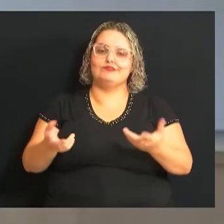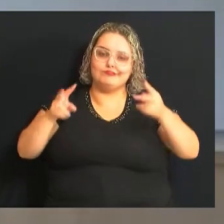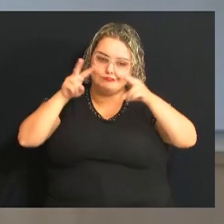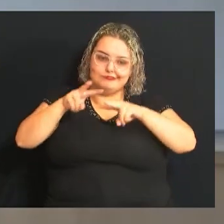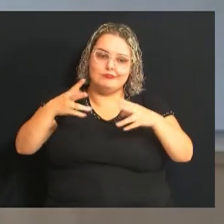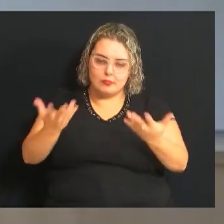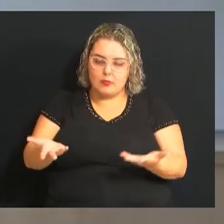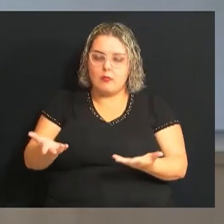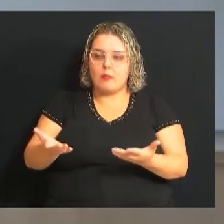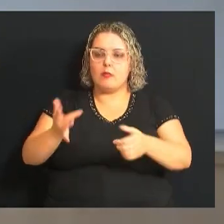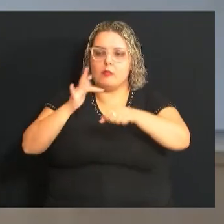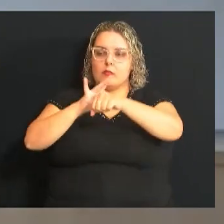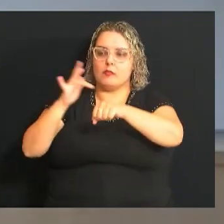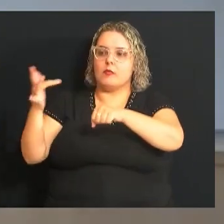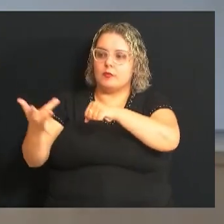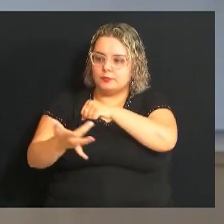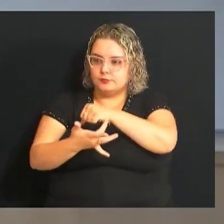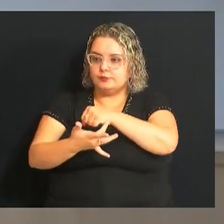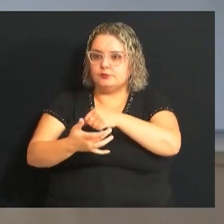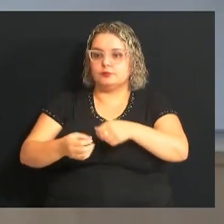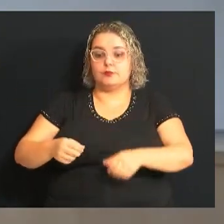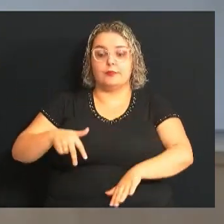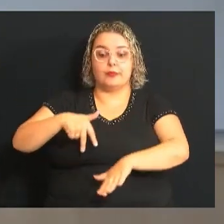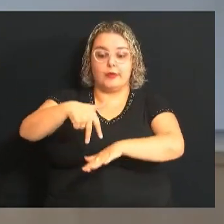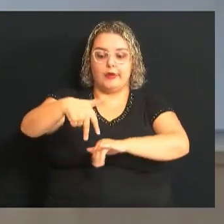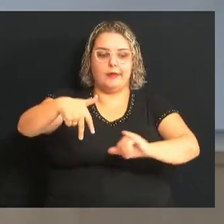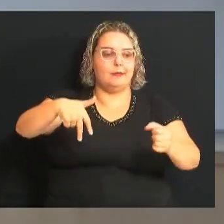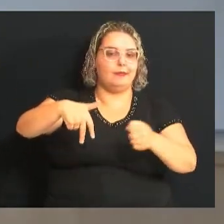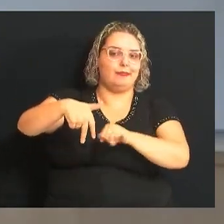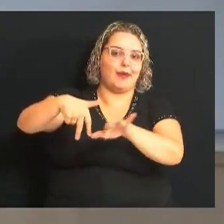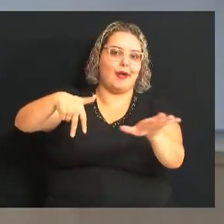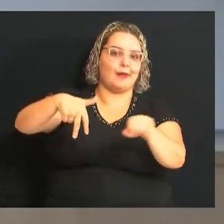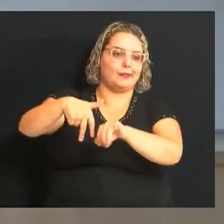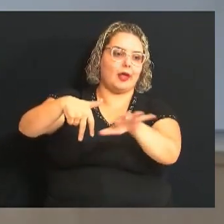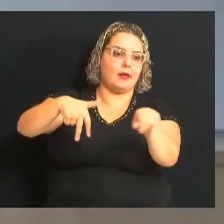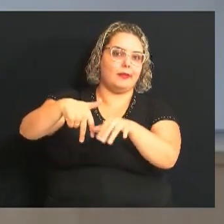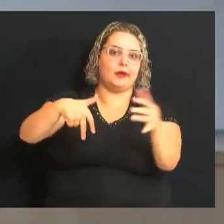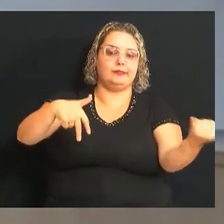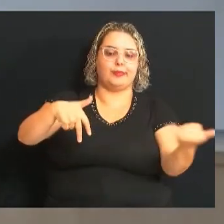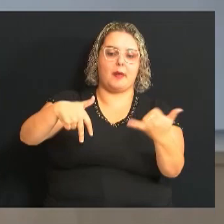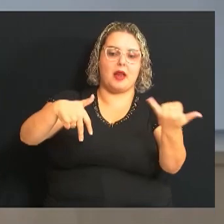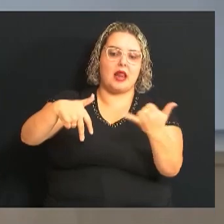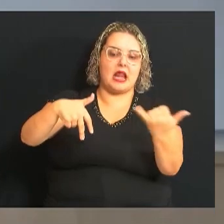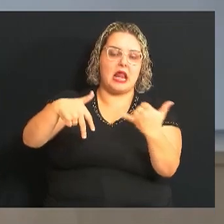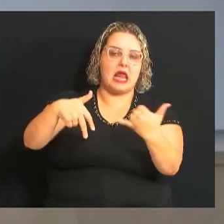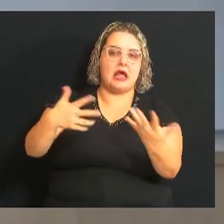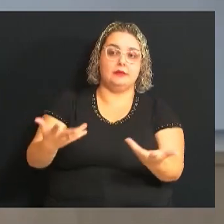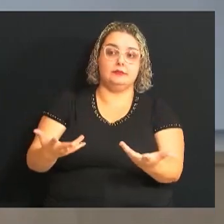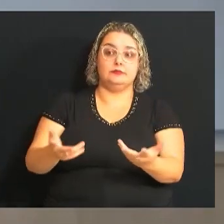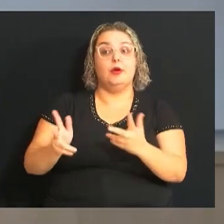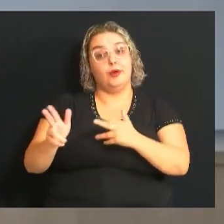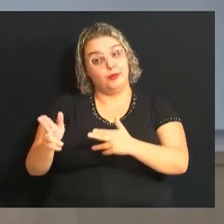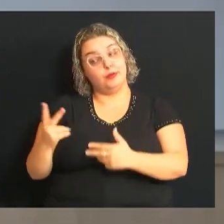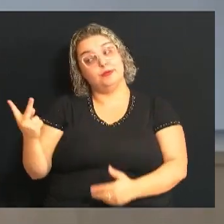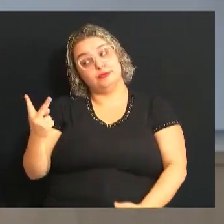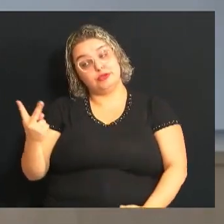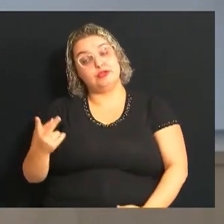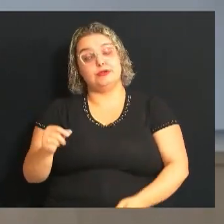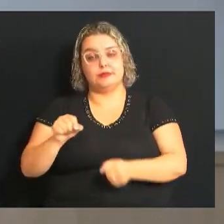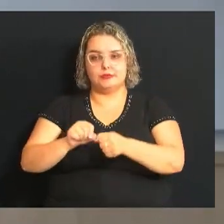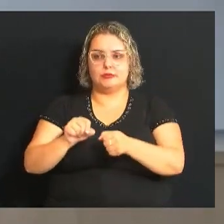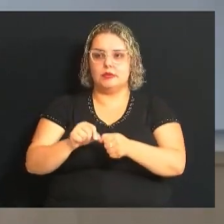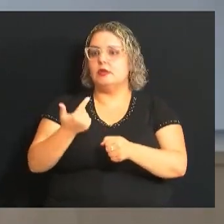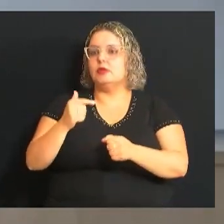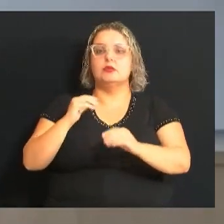rede social, quando ela expõe o outro da maneira que os dois fizeram, né? Provavelmente eles não têm um canal de